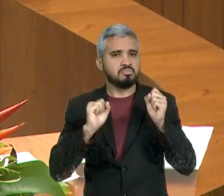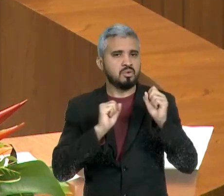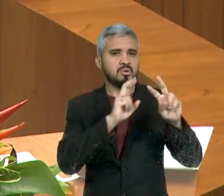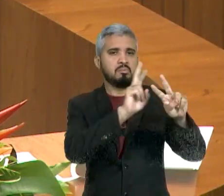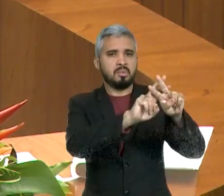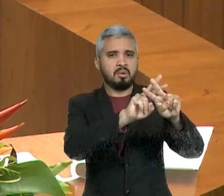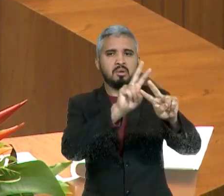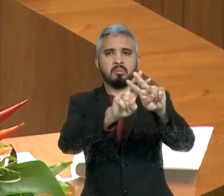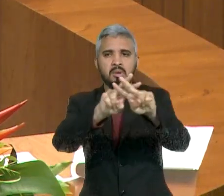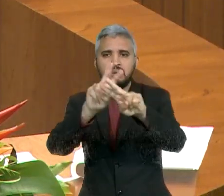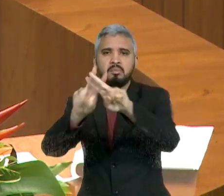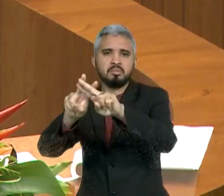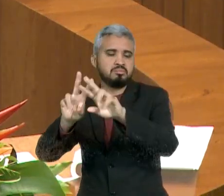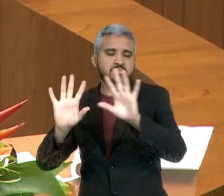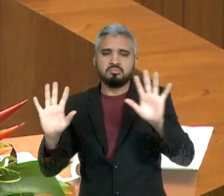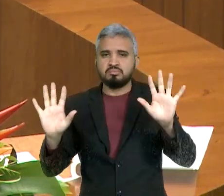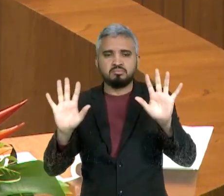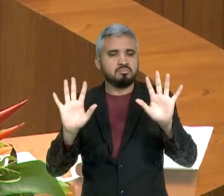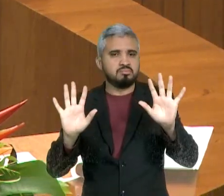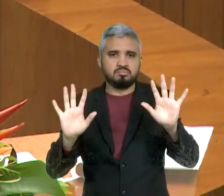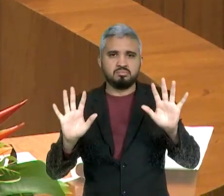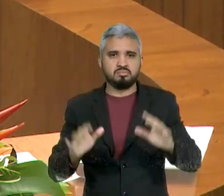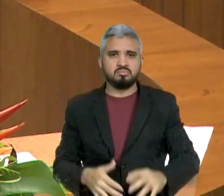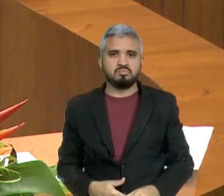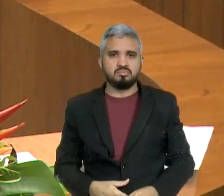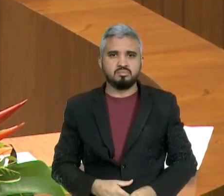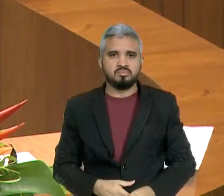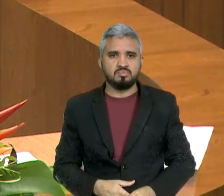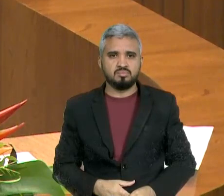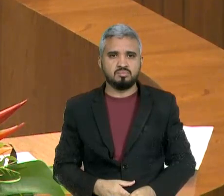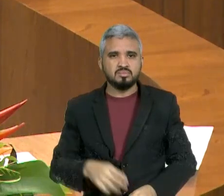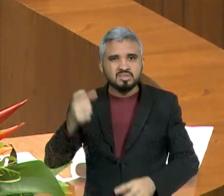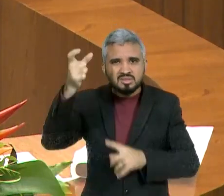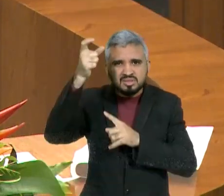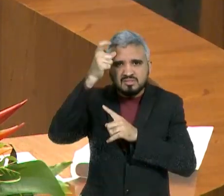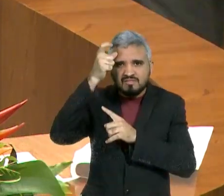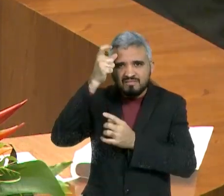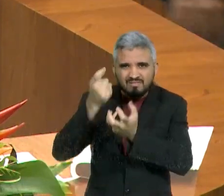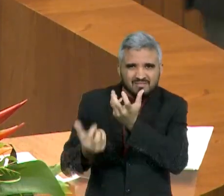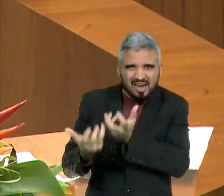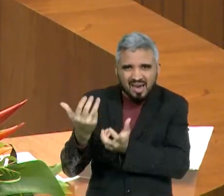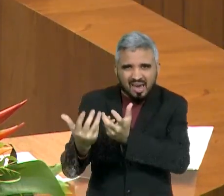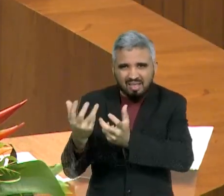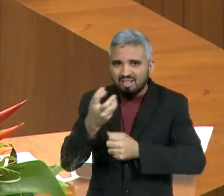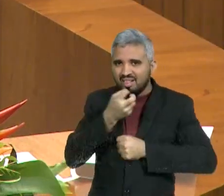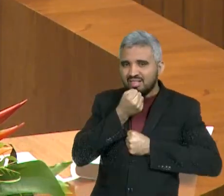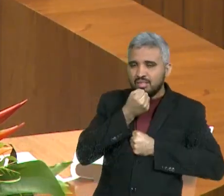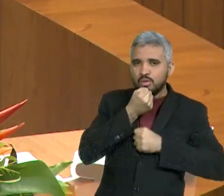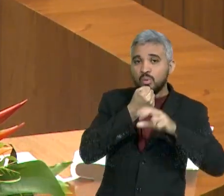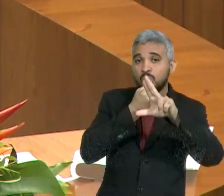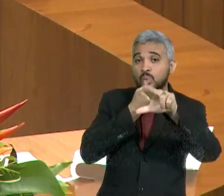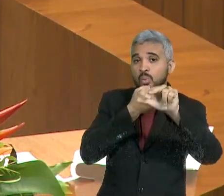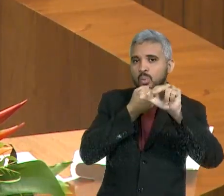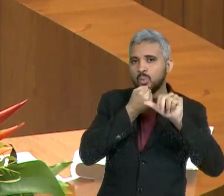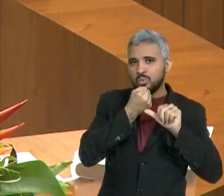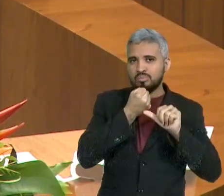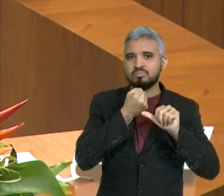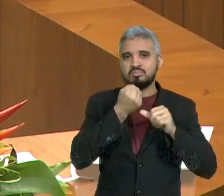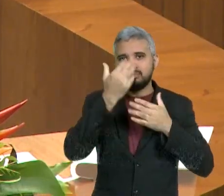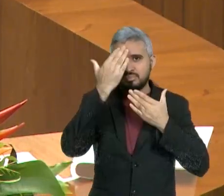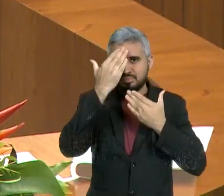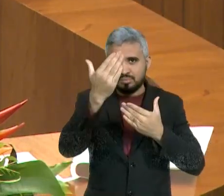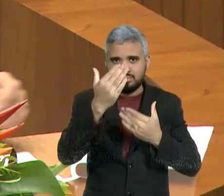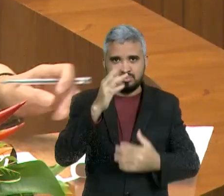nós precisamos estar. Nem o inferno pode nos calar. São essas minhas palavras,